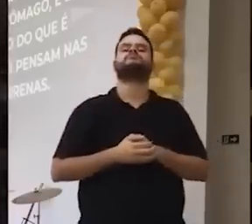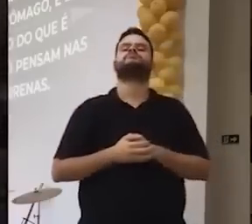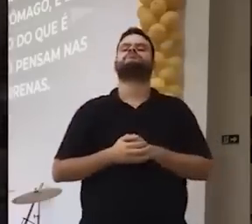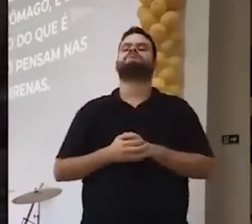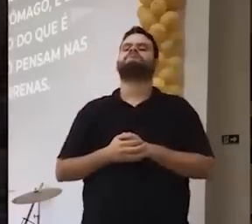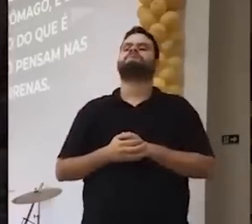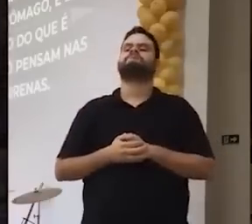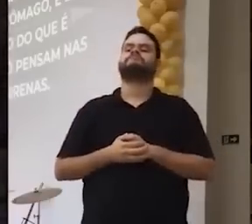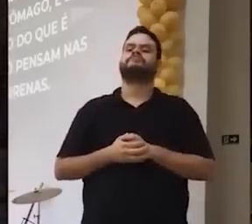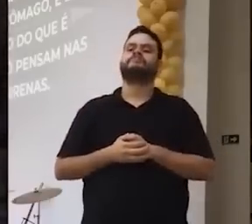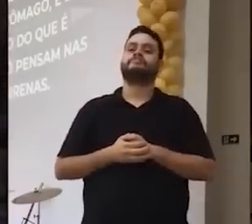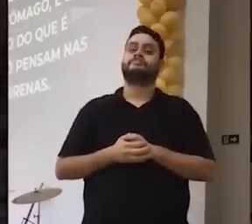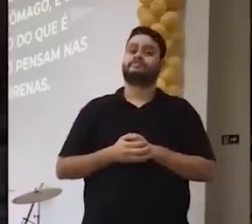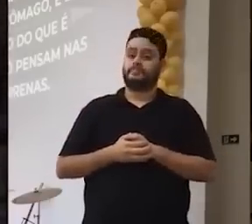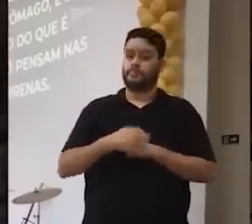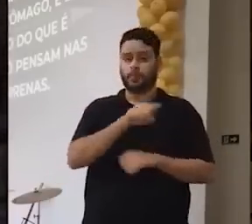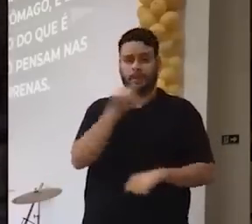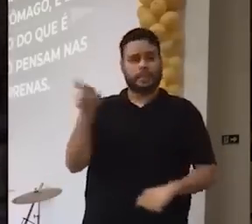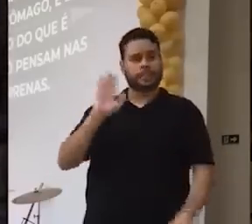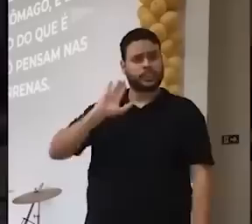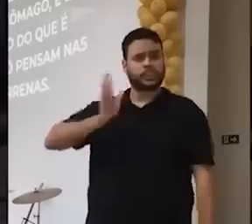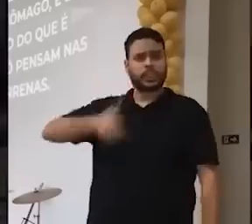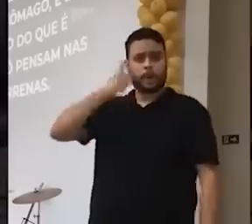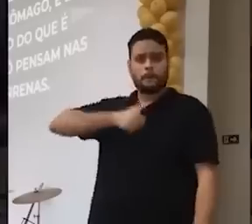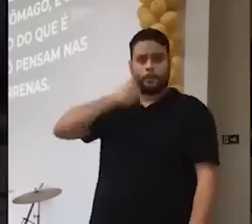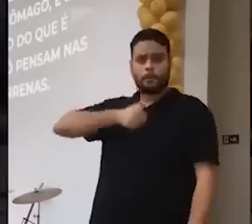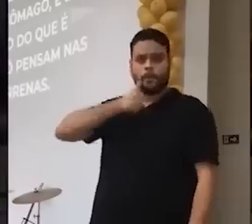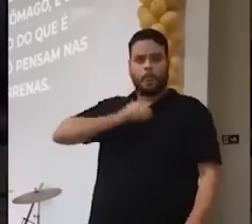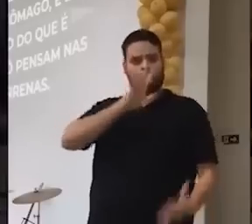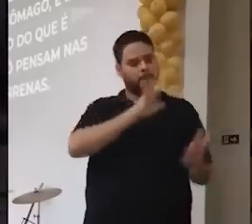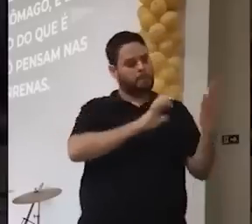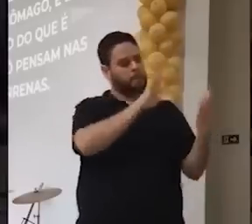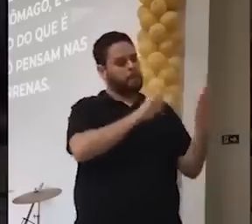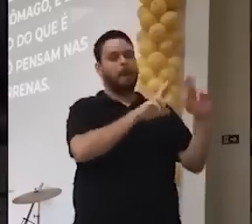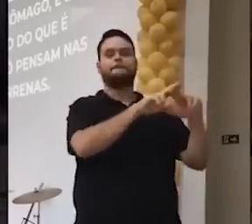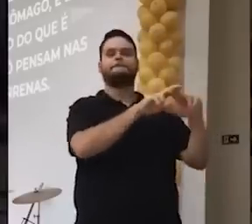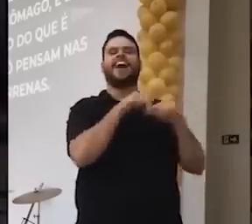Alguma vez você já discutiu com a sua mulher por causa de dinheiro?